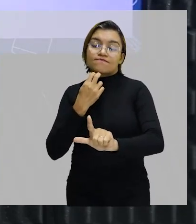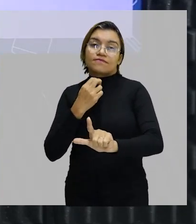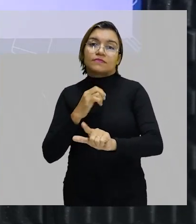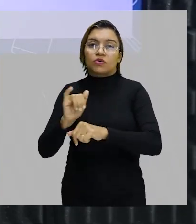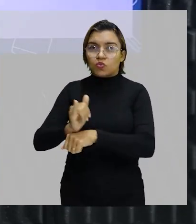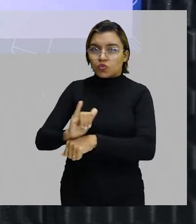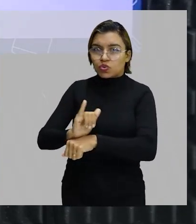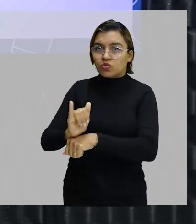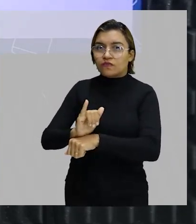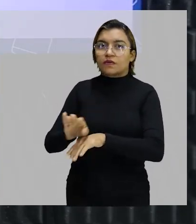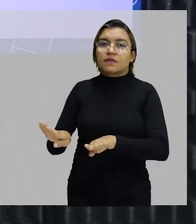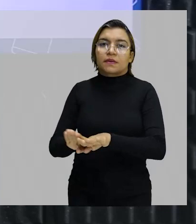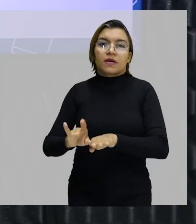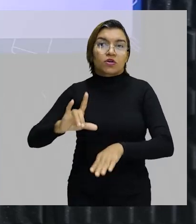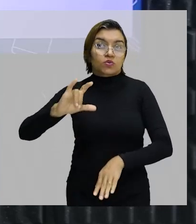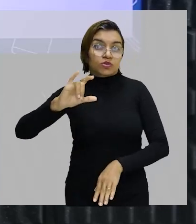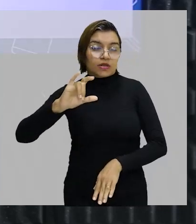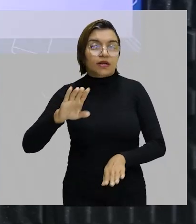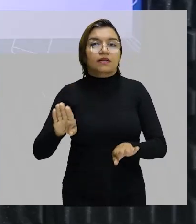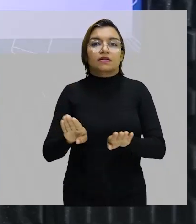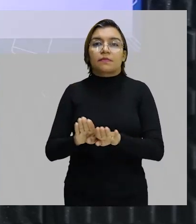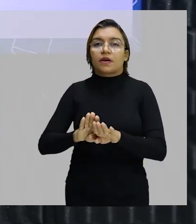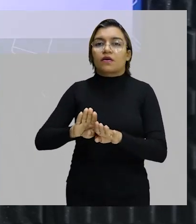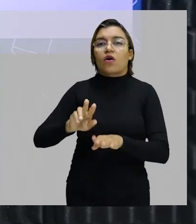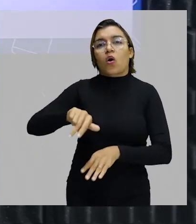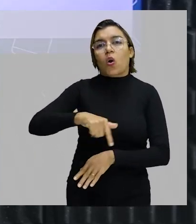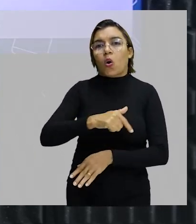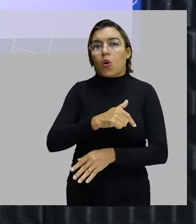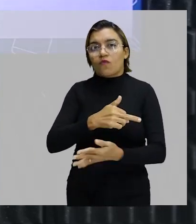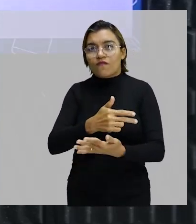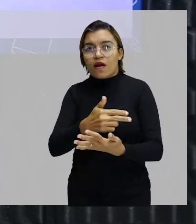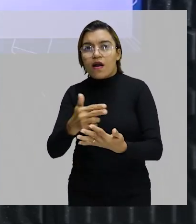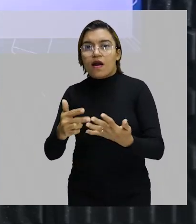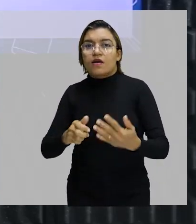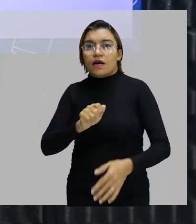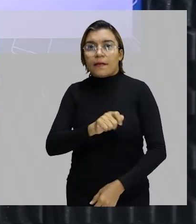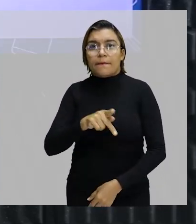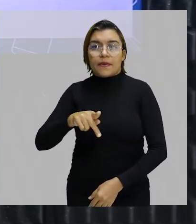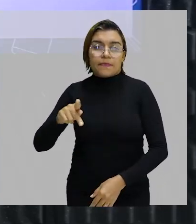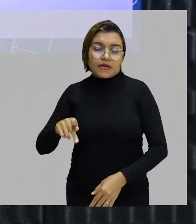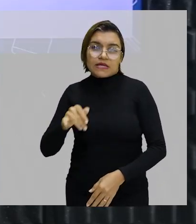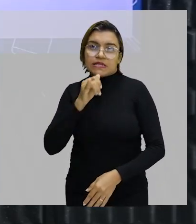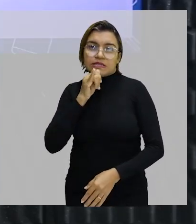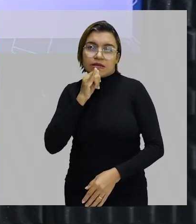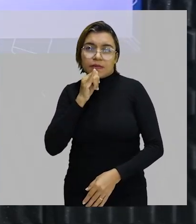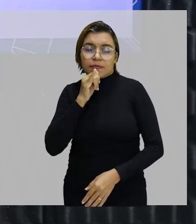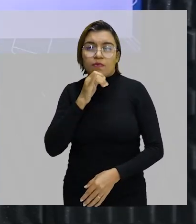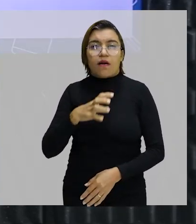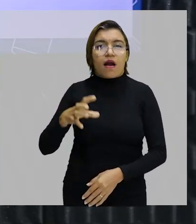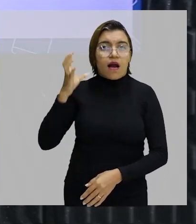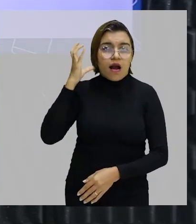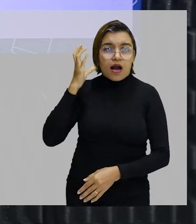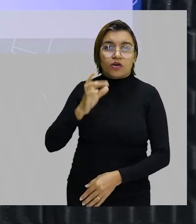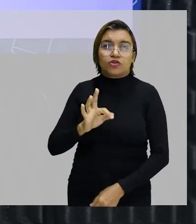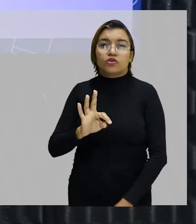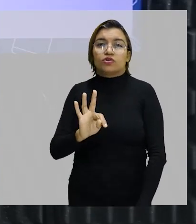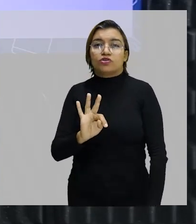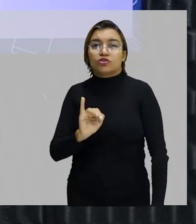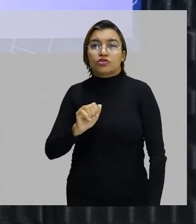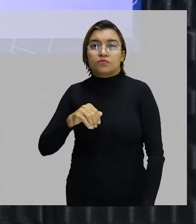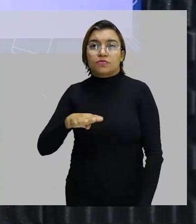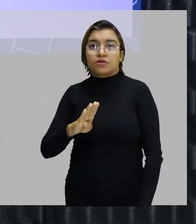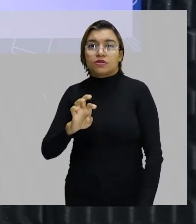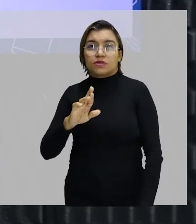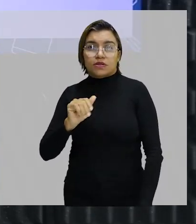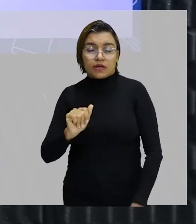YouTube, tem no Instagram, além, claro, dos nossos podcasts. Onde, Marcos? Na Rádio Timbira, tá? Então, tem toda uma gama de